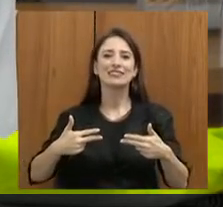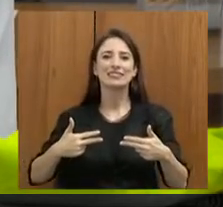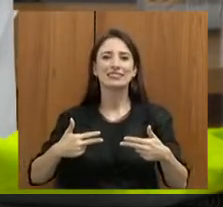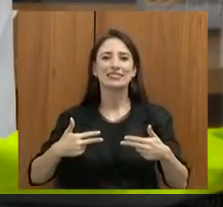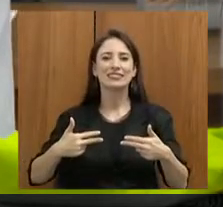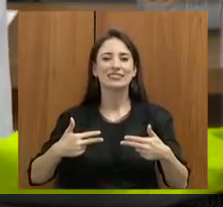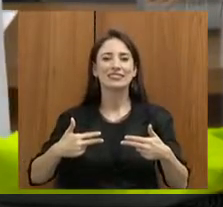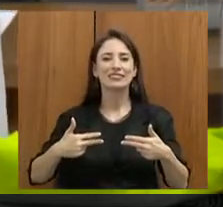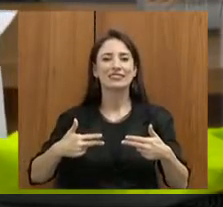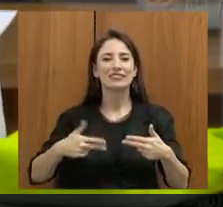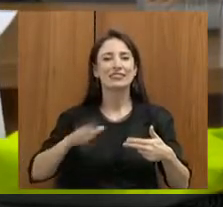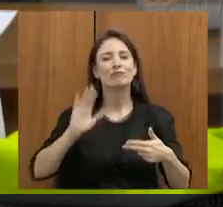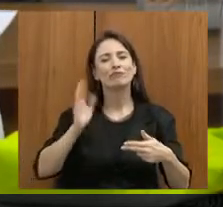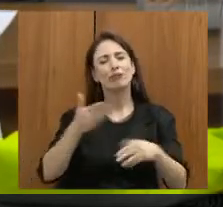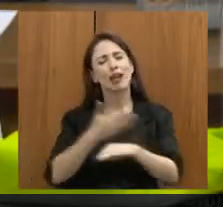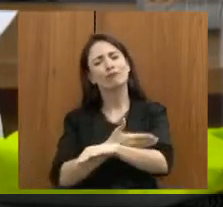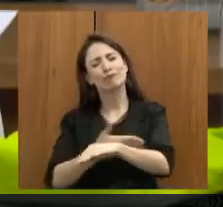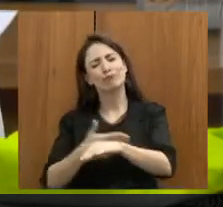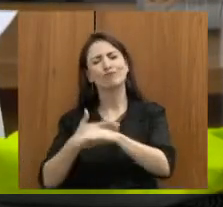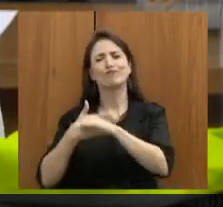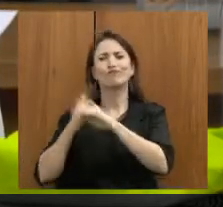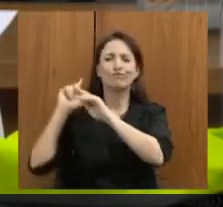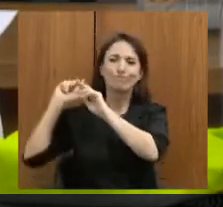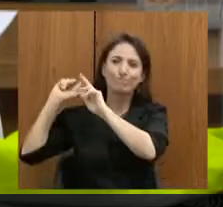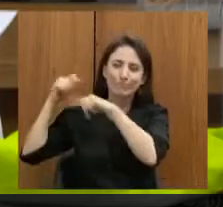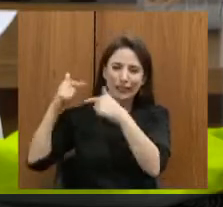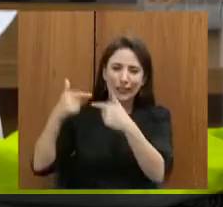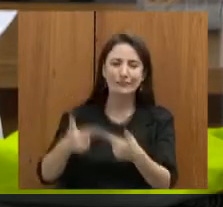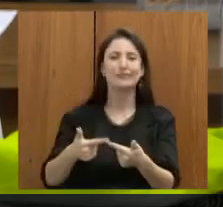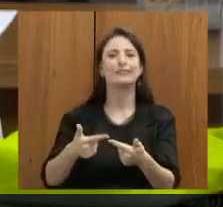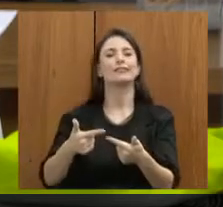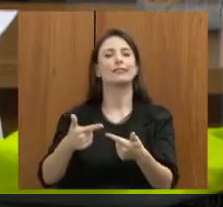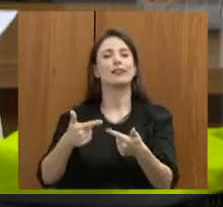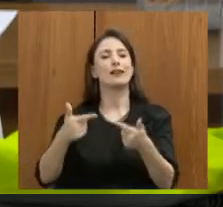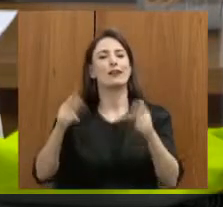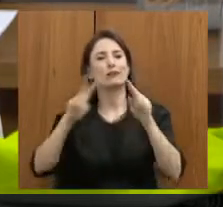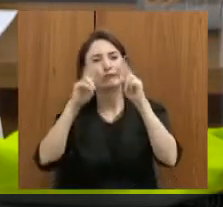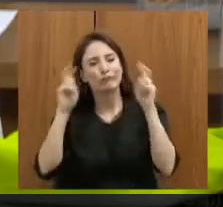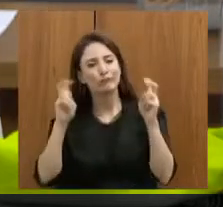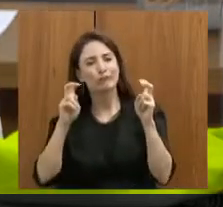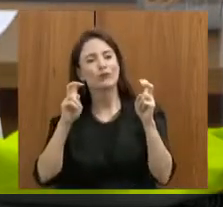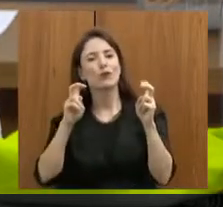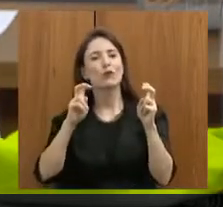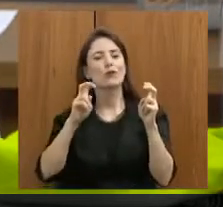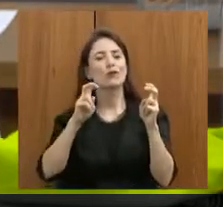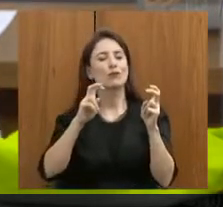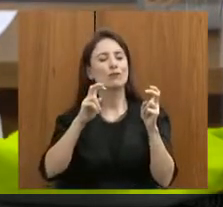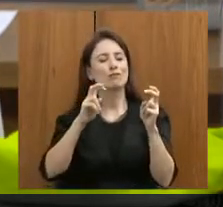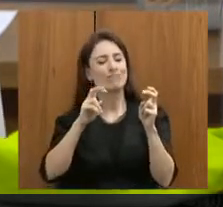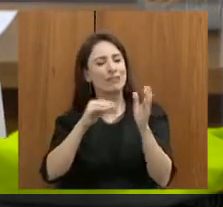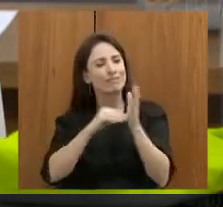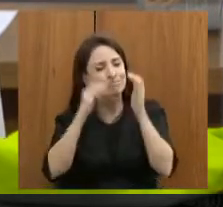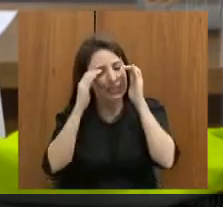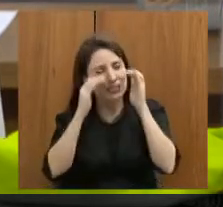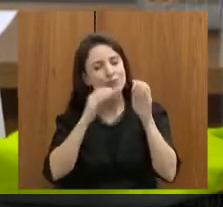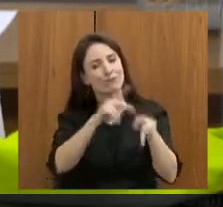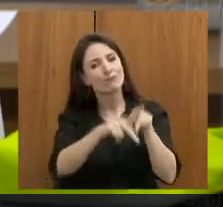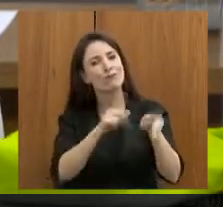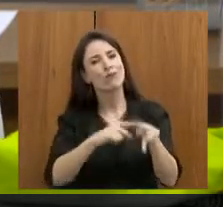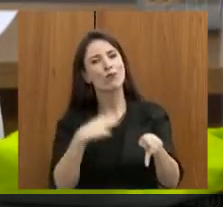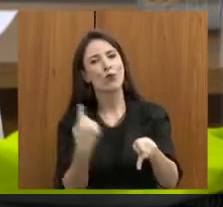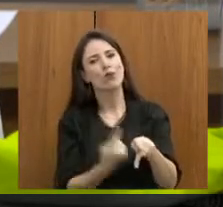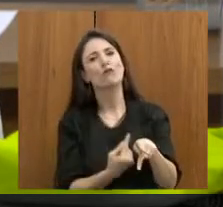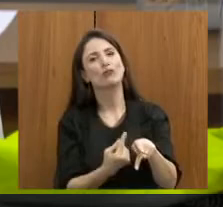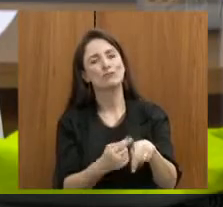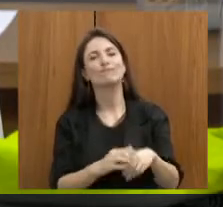tradição de desrespeito com os nossos povos é que a gente mais